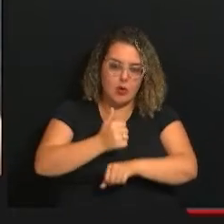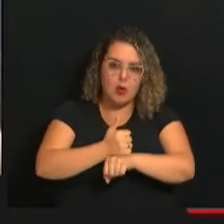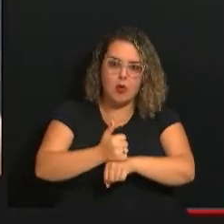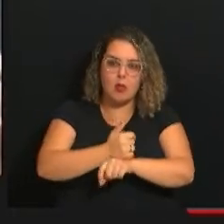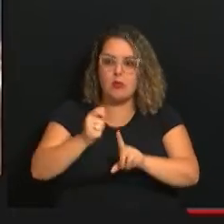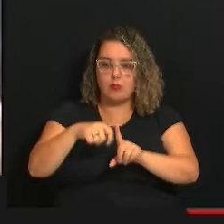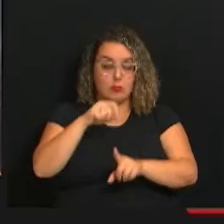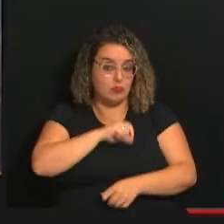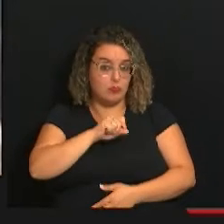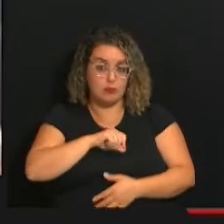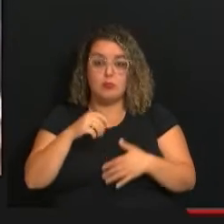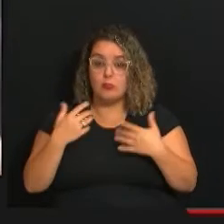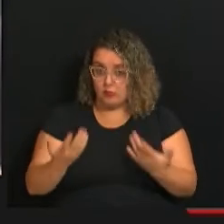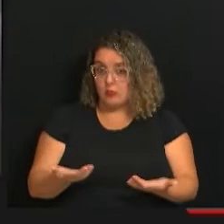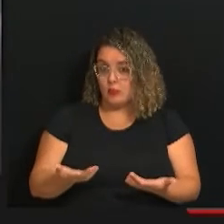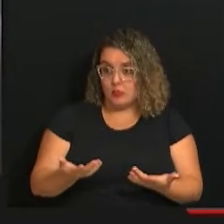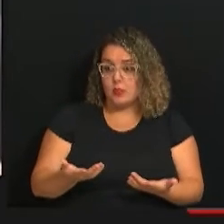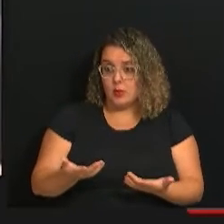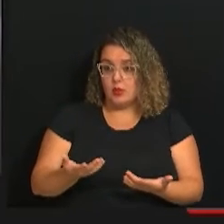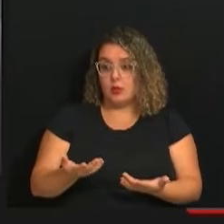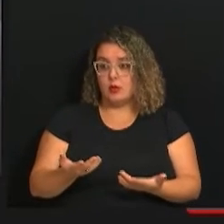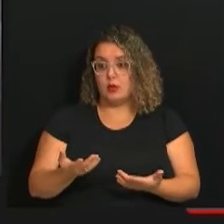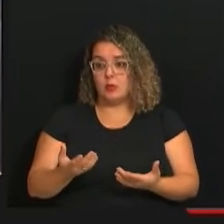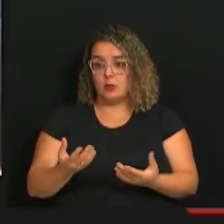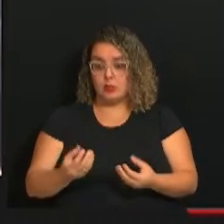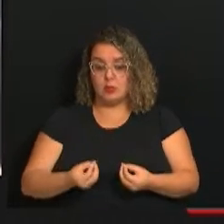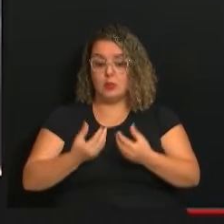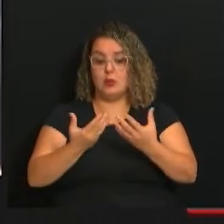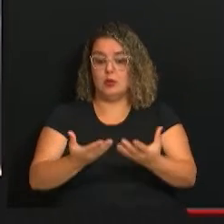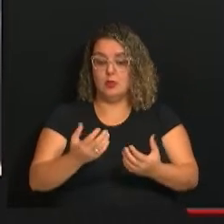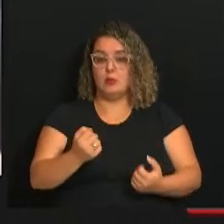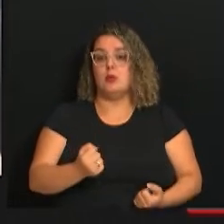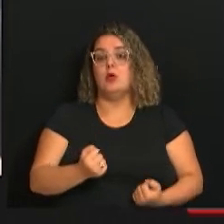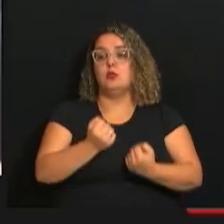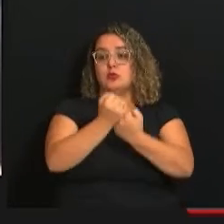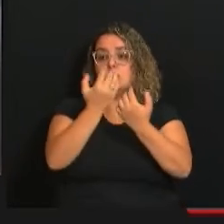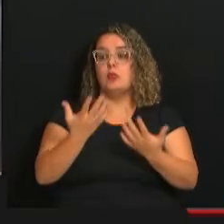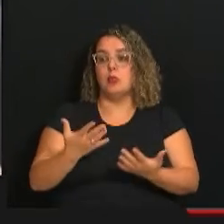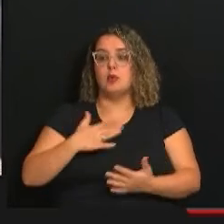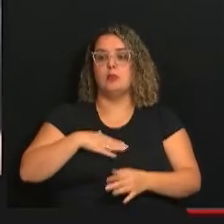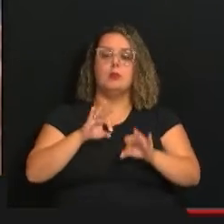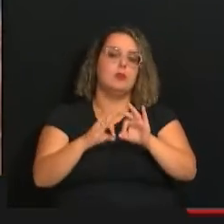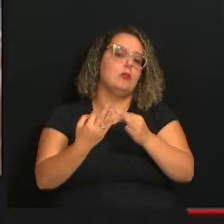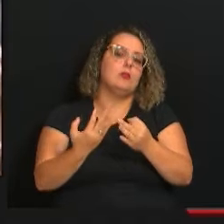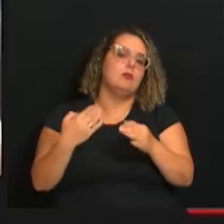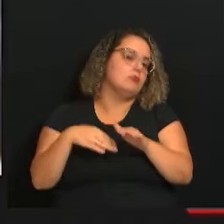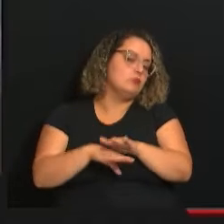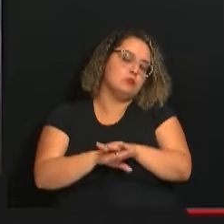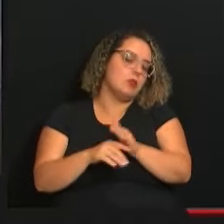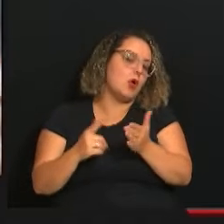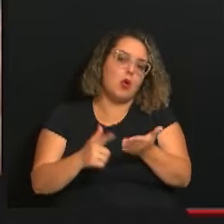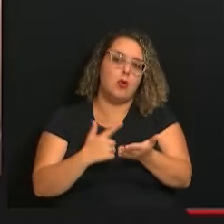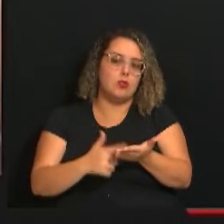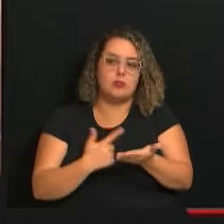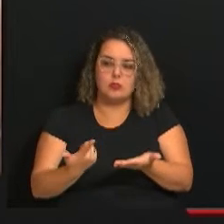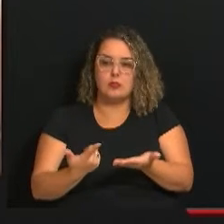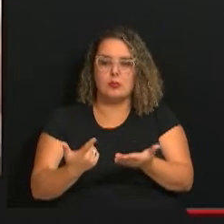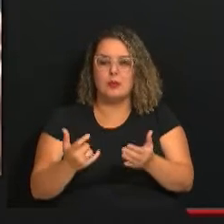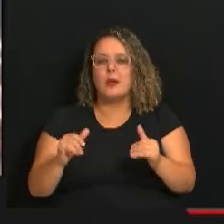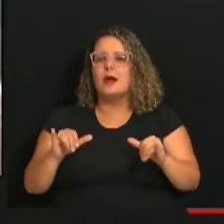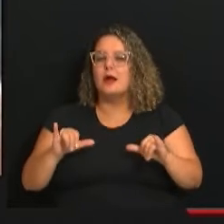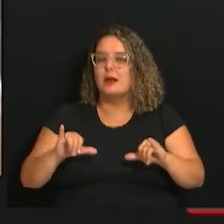transtorno poderia passar por todas as situações que eu coloquei no livro. E ele me deu o aval dele. Ele falou: Eliane,